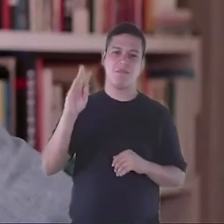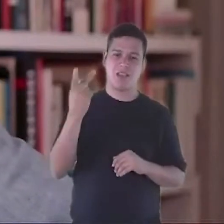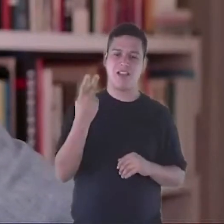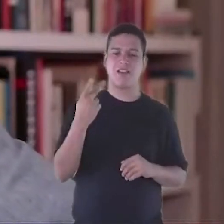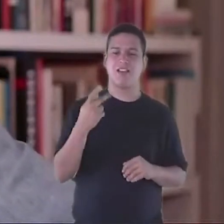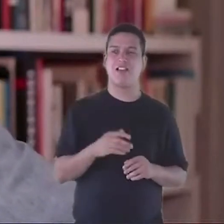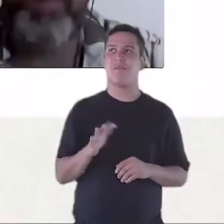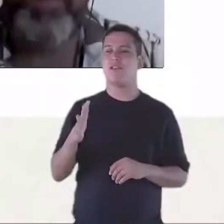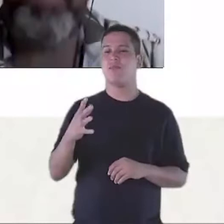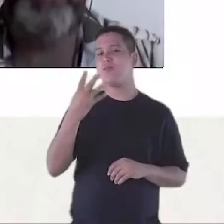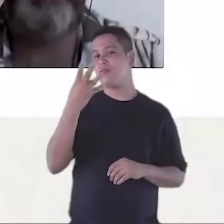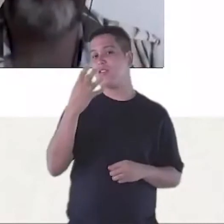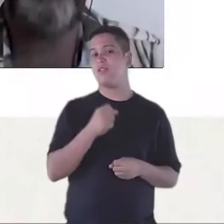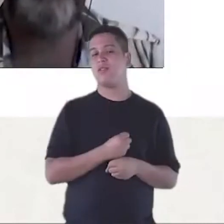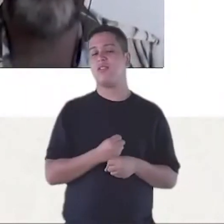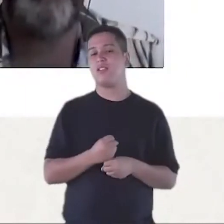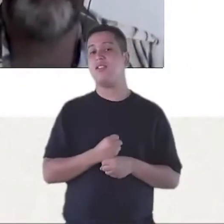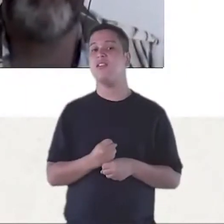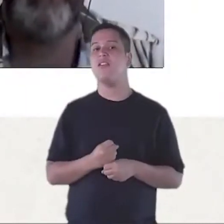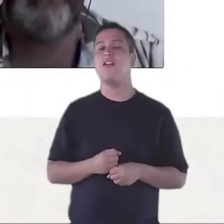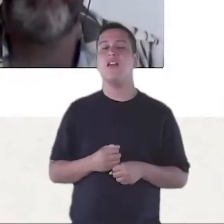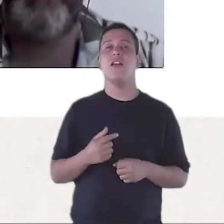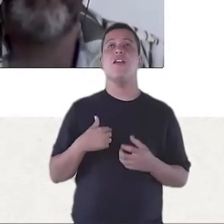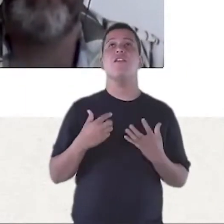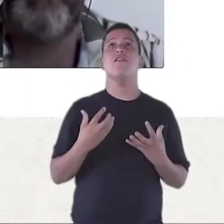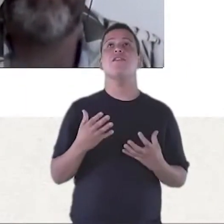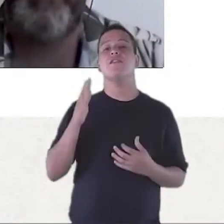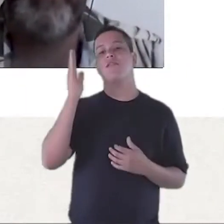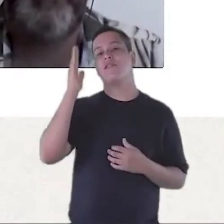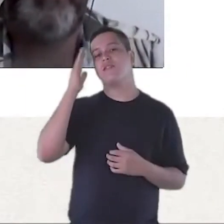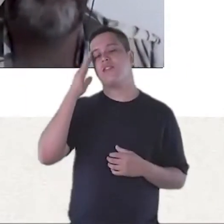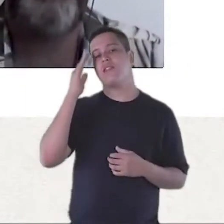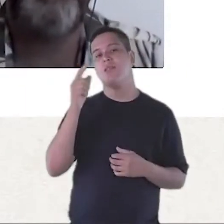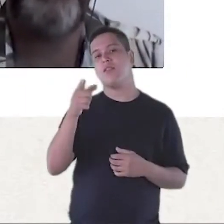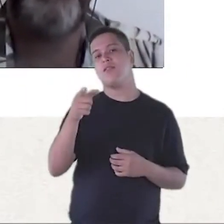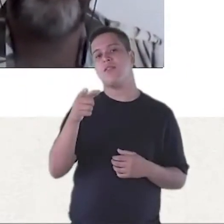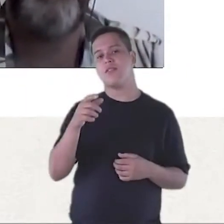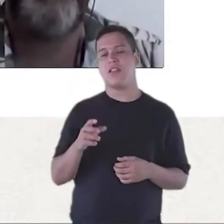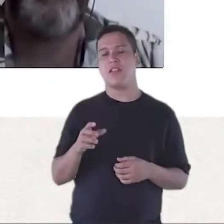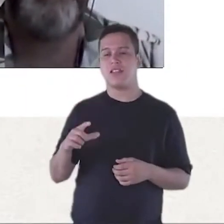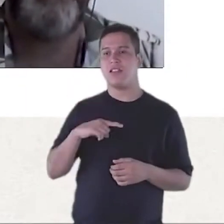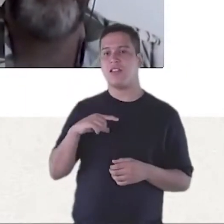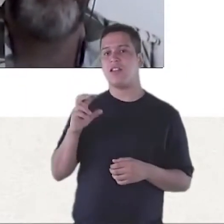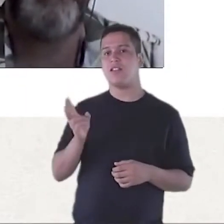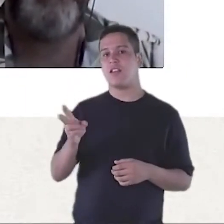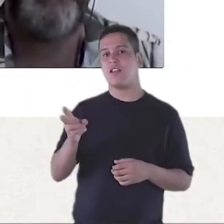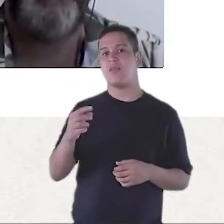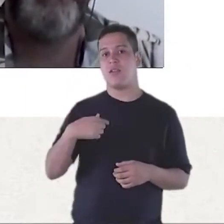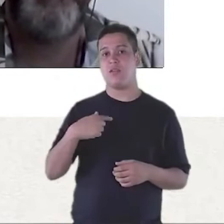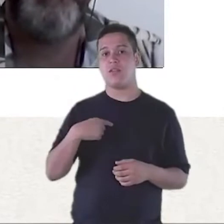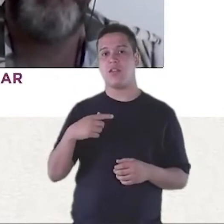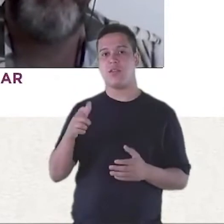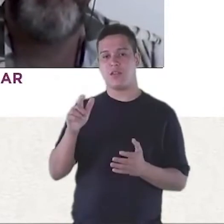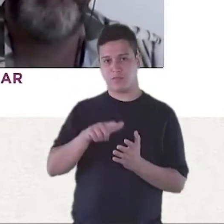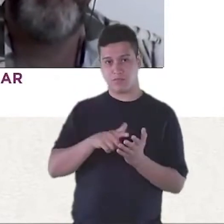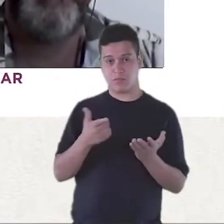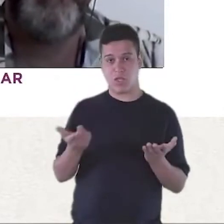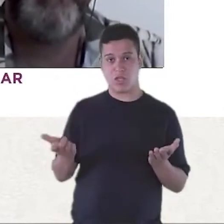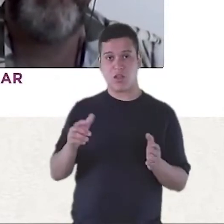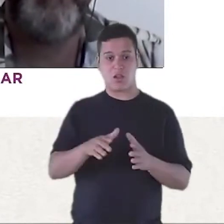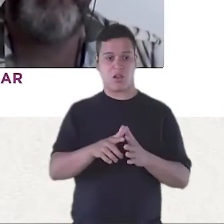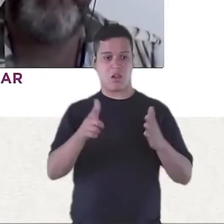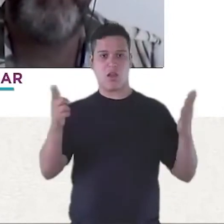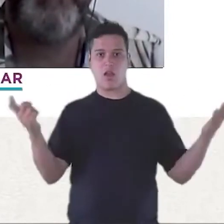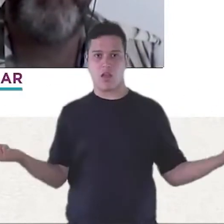cerca de 4 anos, como você tem uma crônica semanal no jornal O Tempo, focada nas